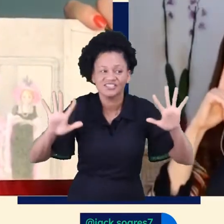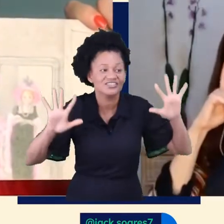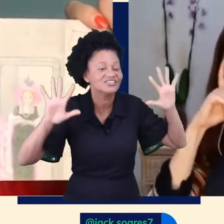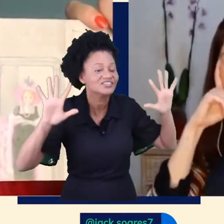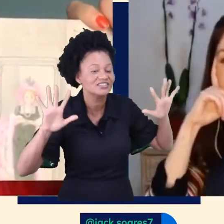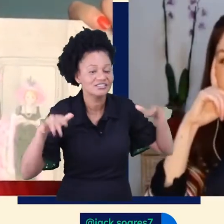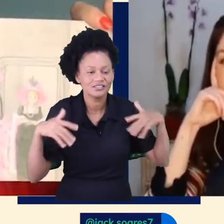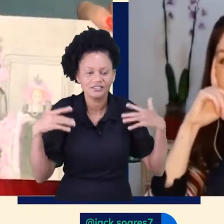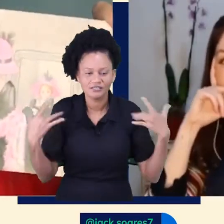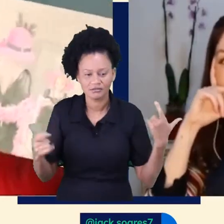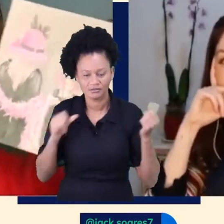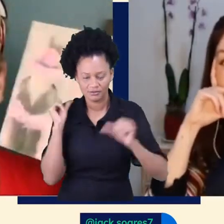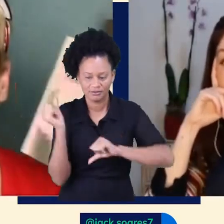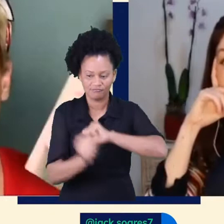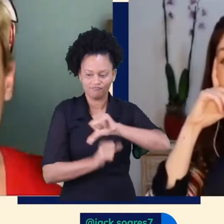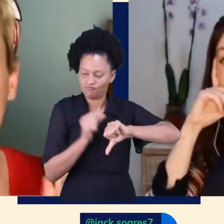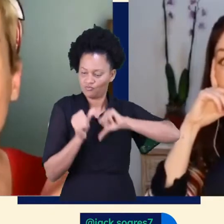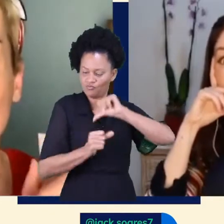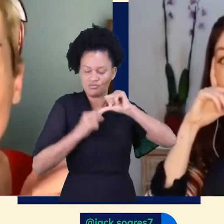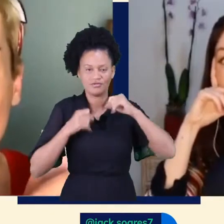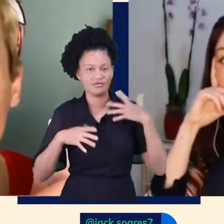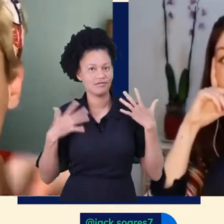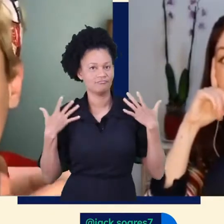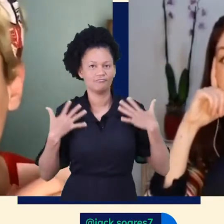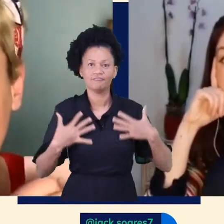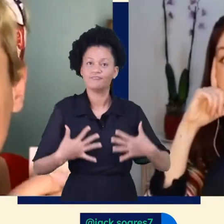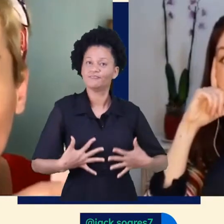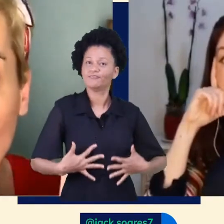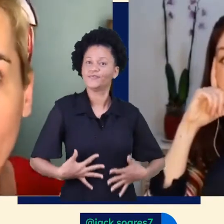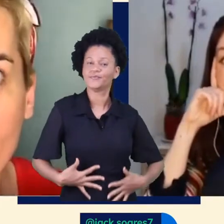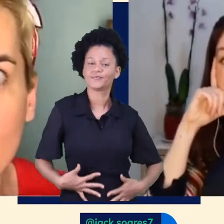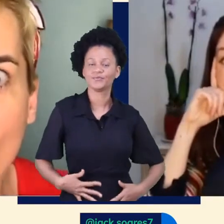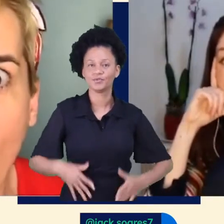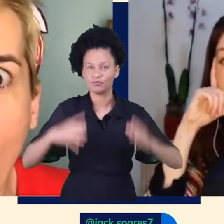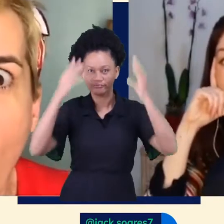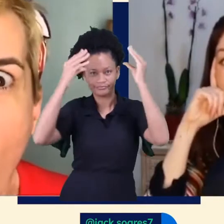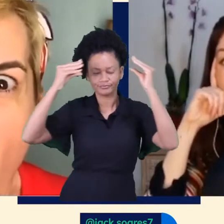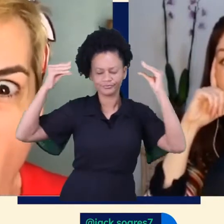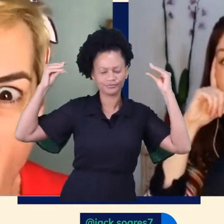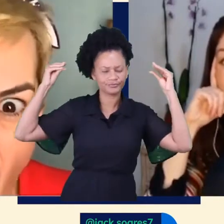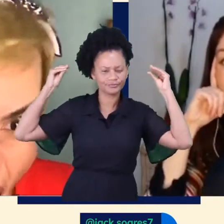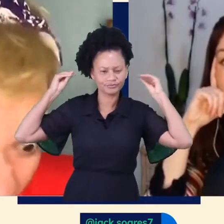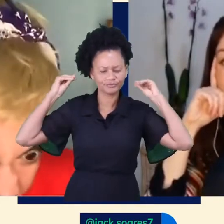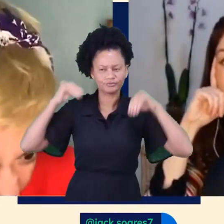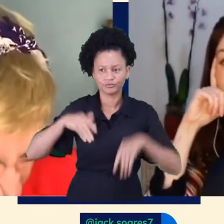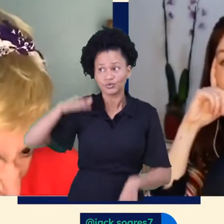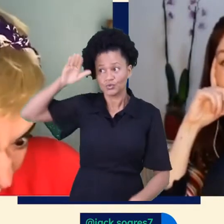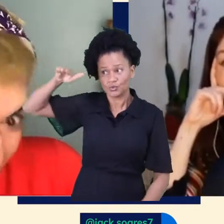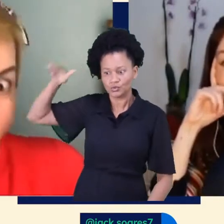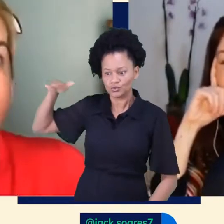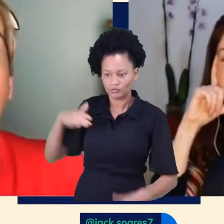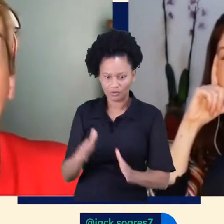transformava. E assim, os adultos, eu vou falar, quando eu li, eu fiquei assim, ó.